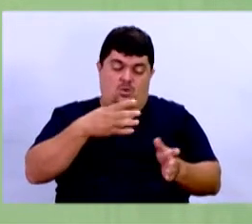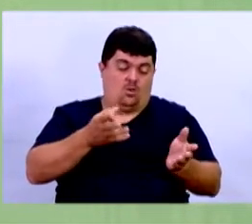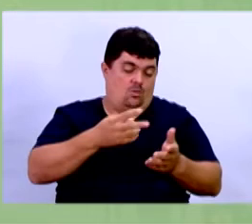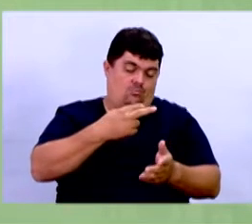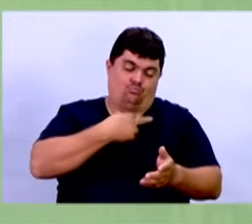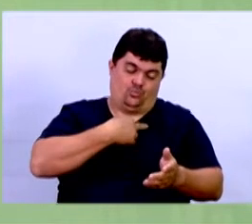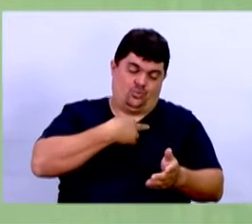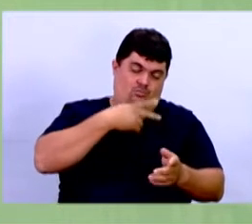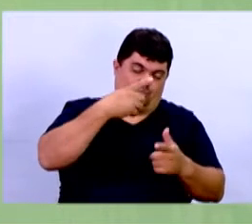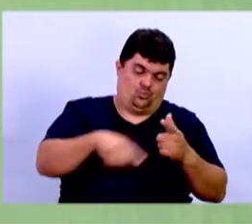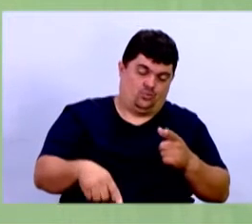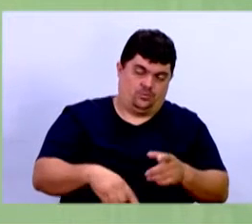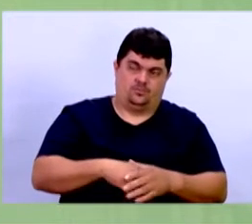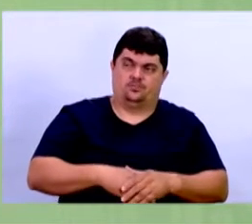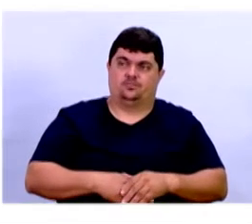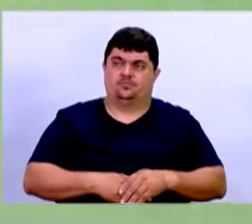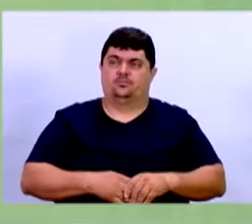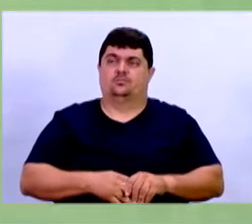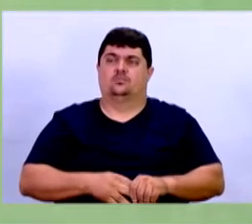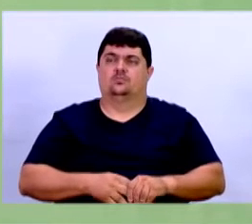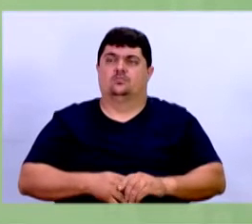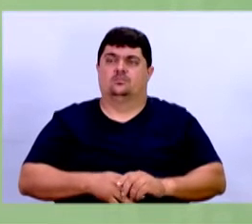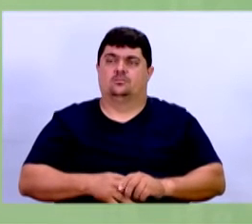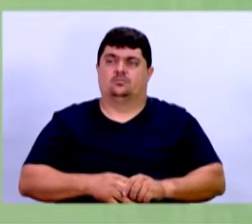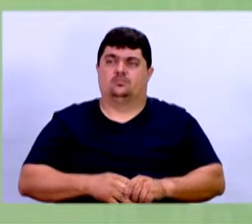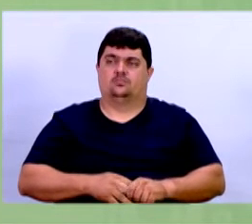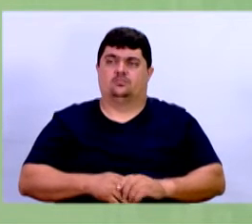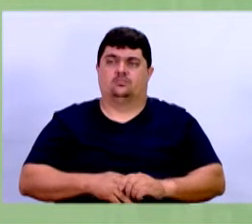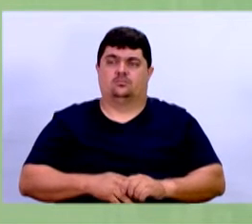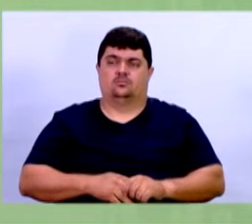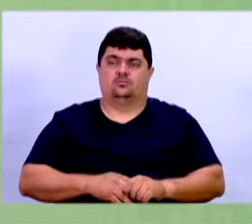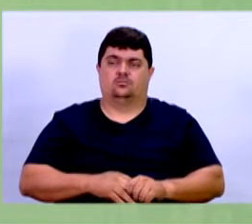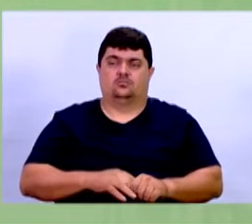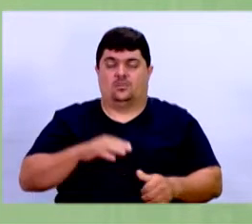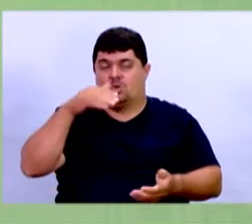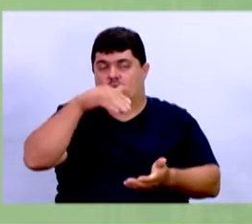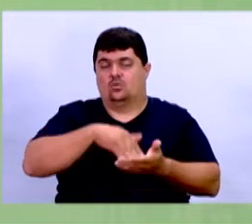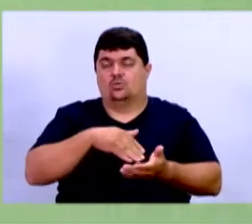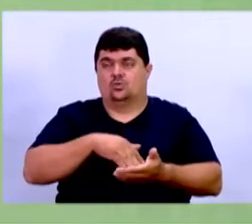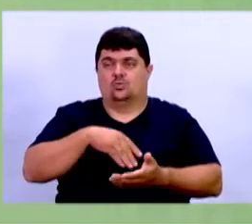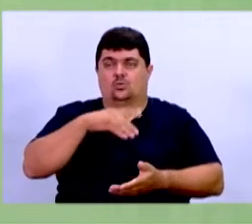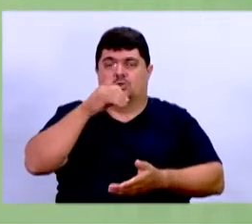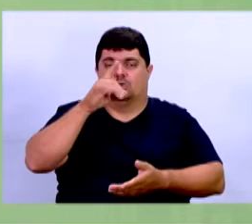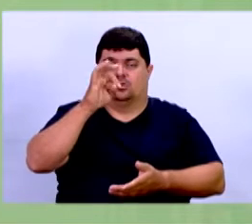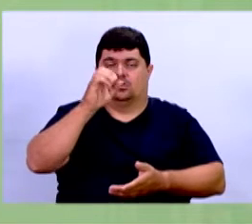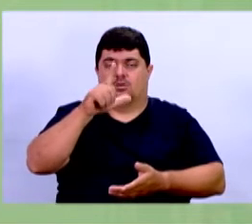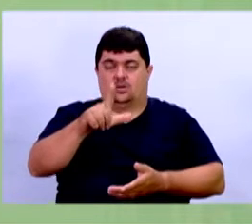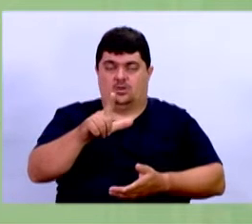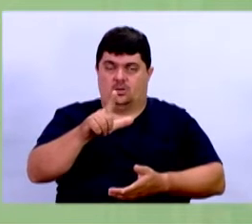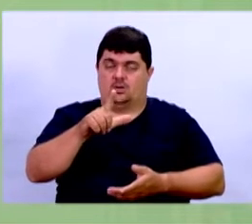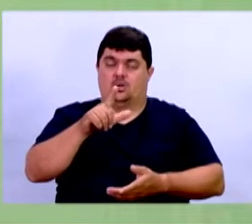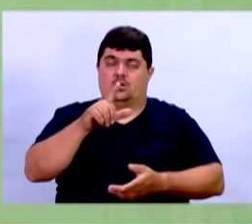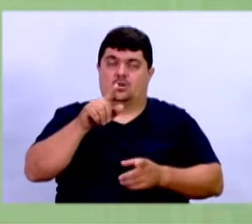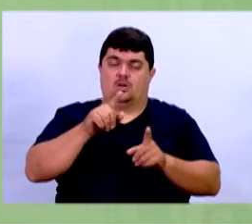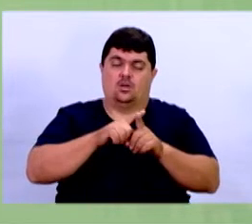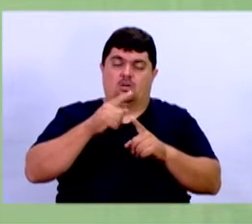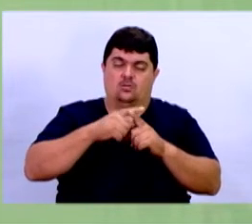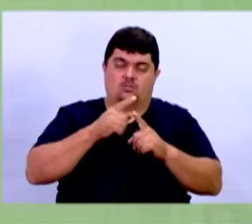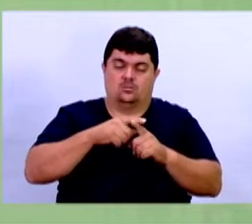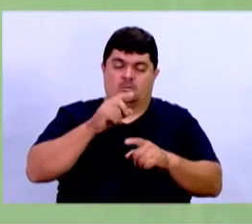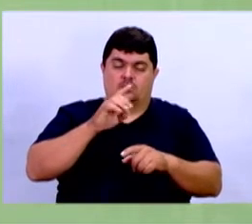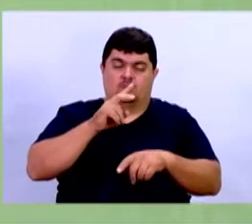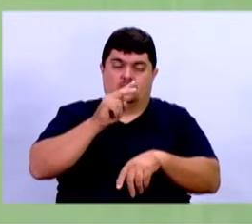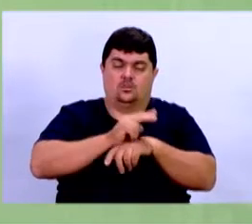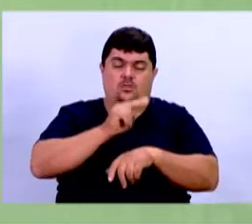acesso desse usuário, né? E por último, o DTL, linguagem de controle